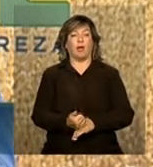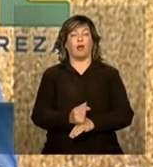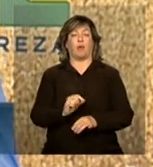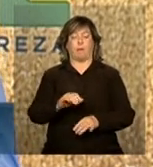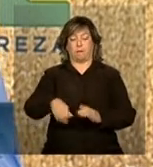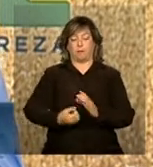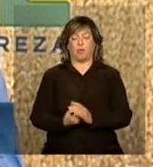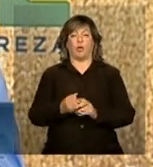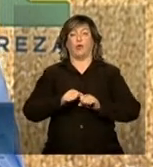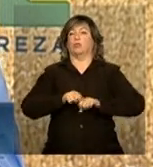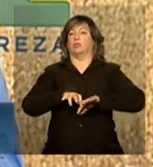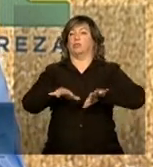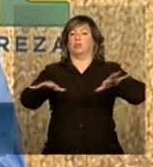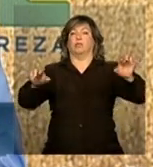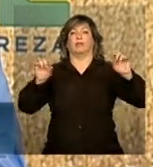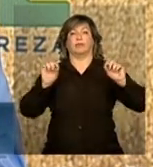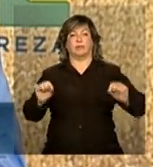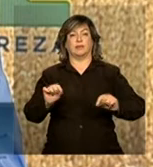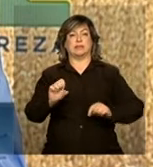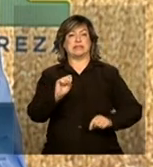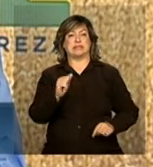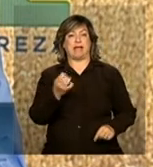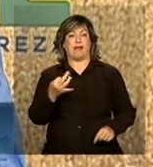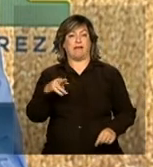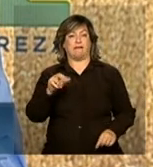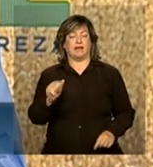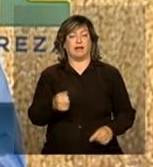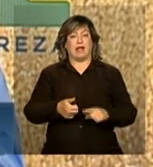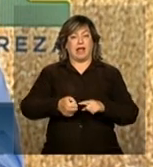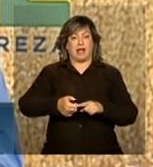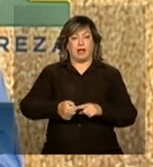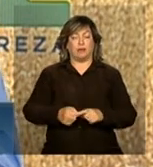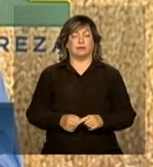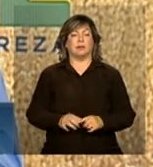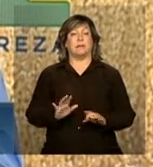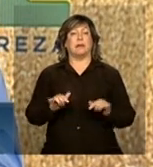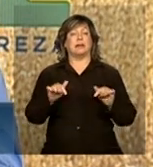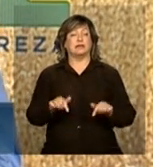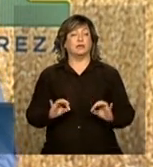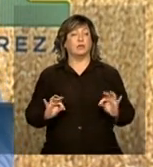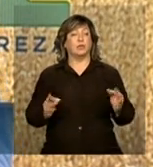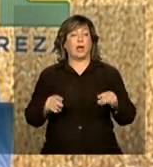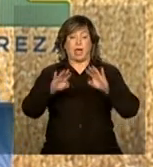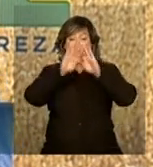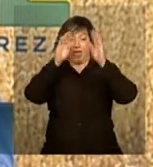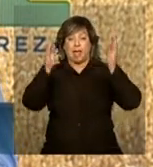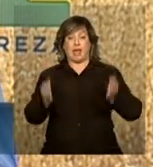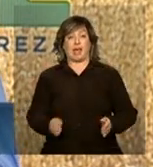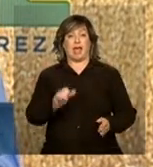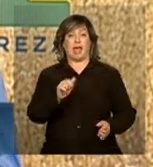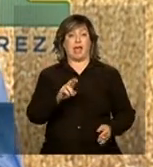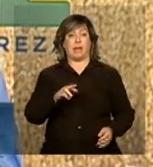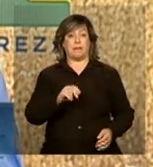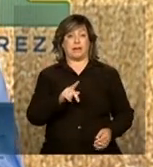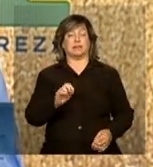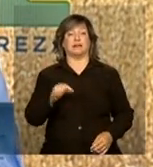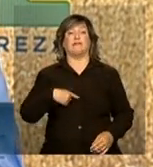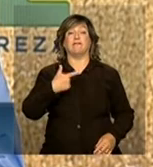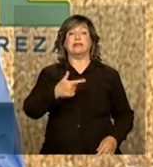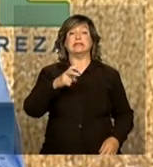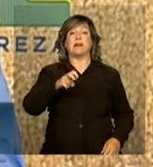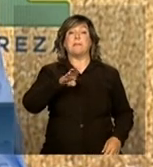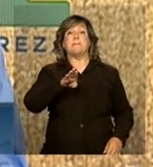escoamento da safra de grãos. Para resolver as questões de armazenagem, em todo o país, 25 bilhões de